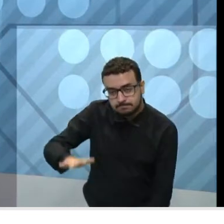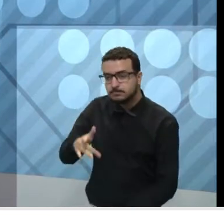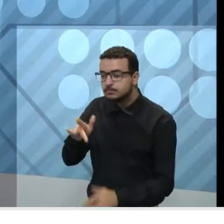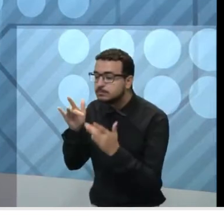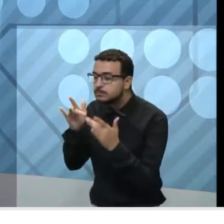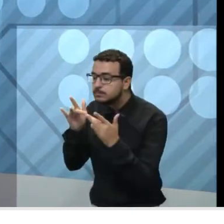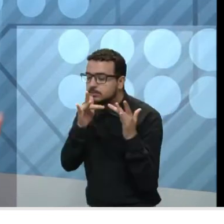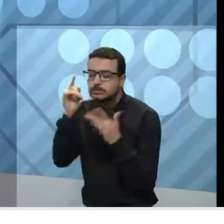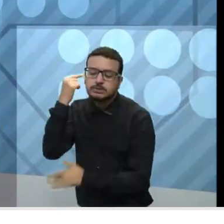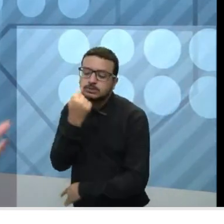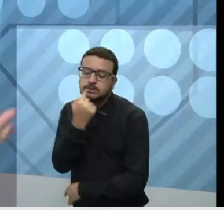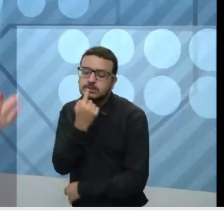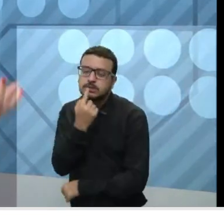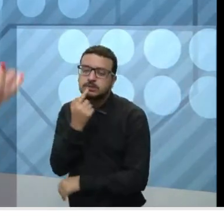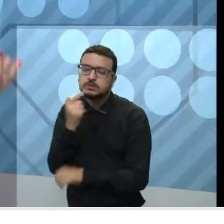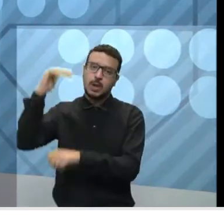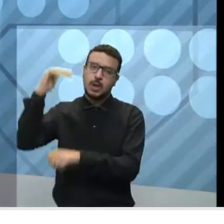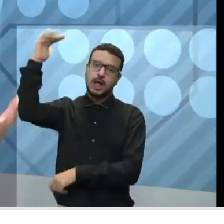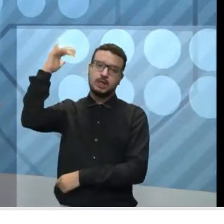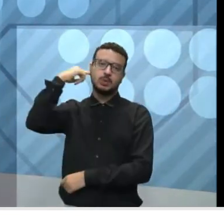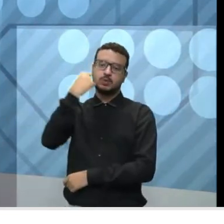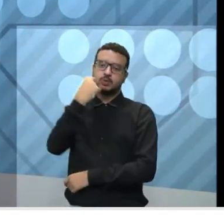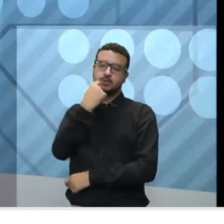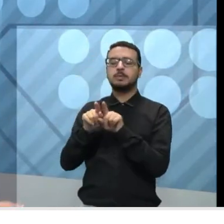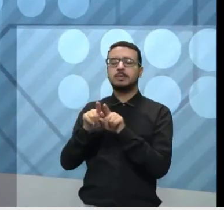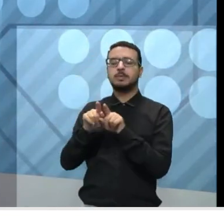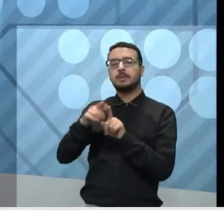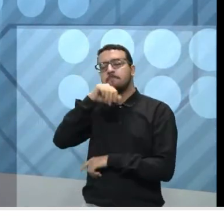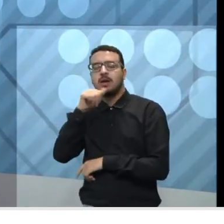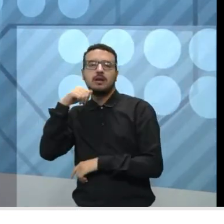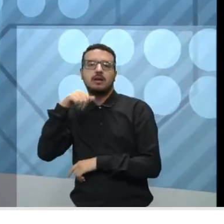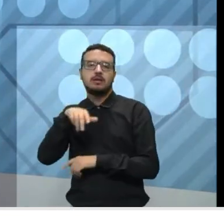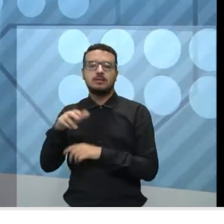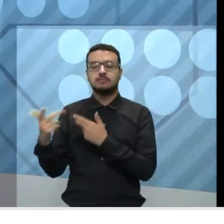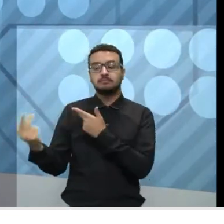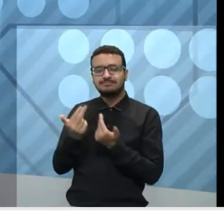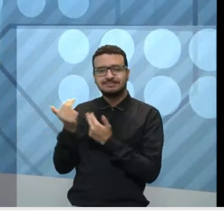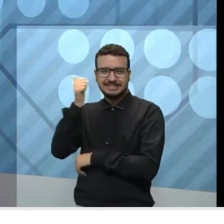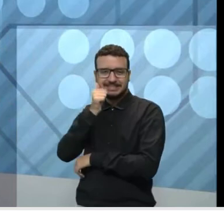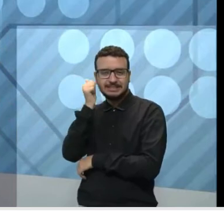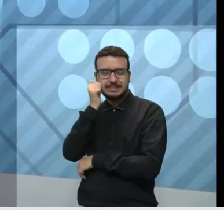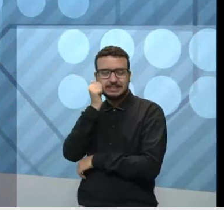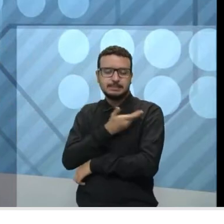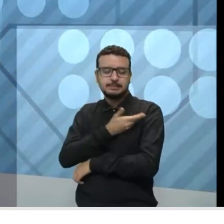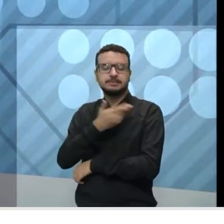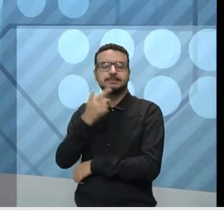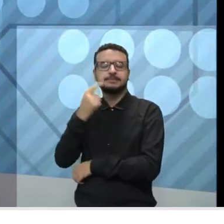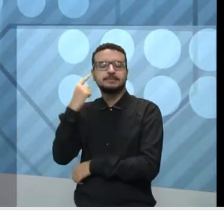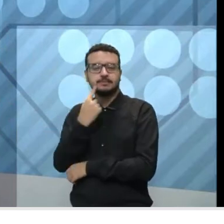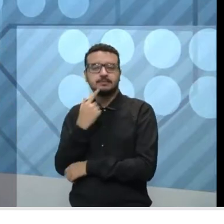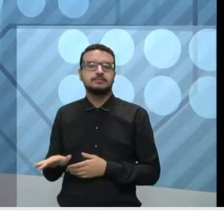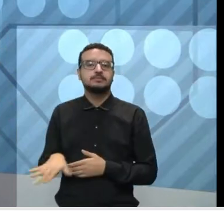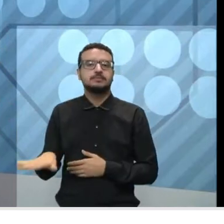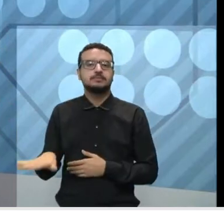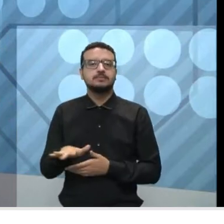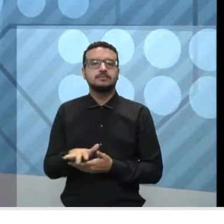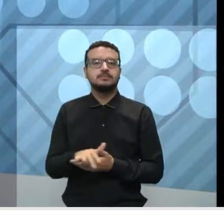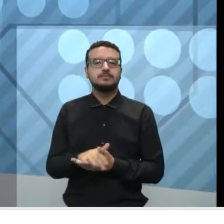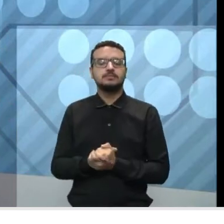pares, outras crianças surdas também. Nesse sentido, não é, apresentando essas três metodologias de ensino, que elas estão